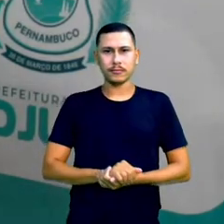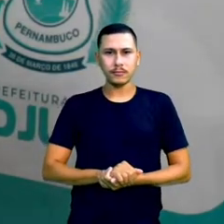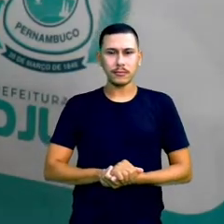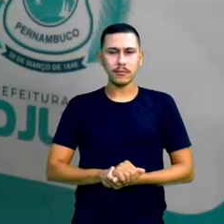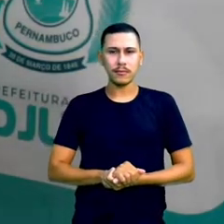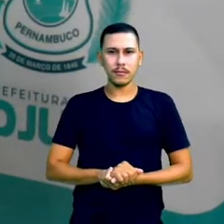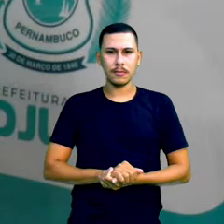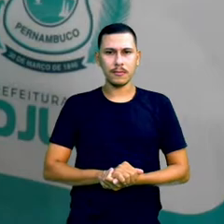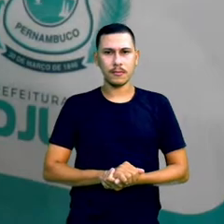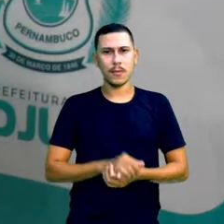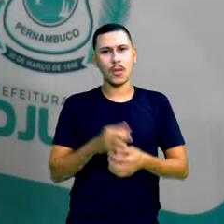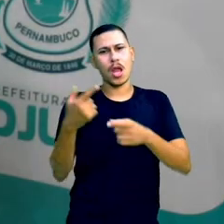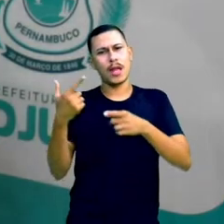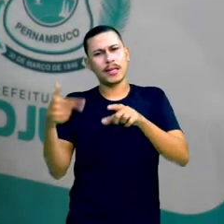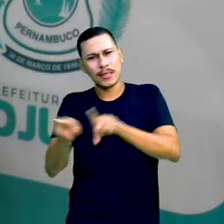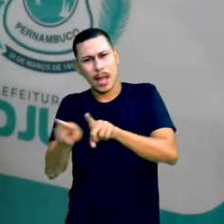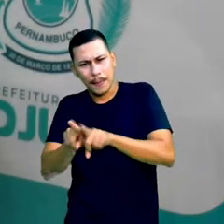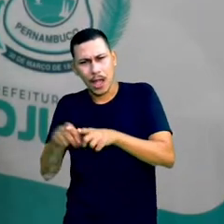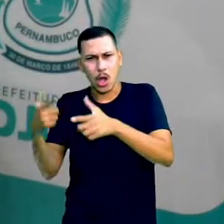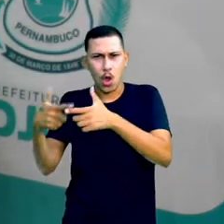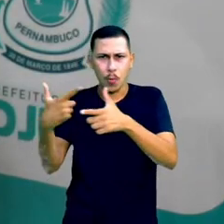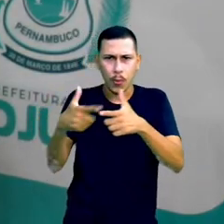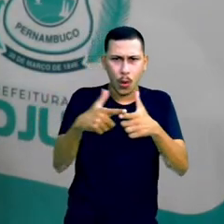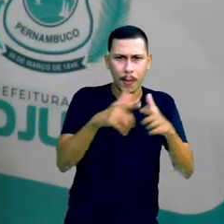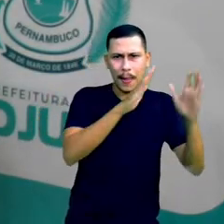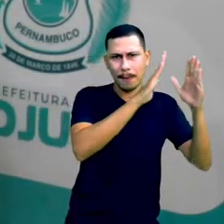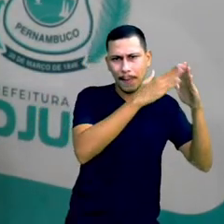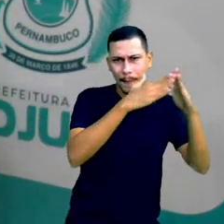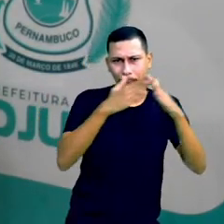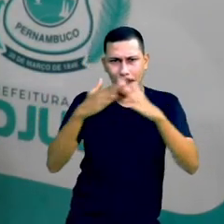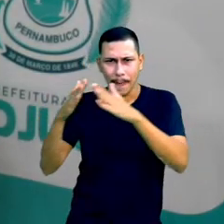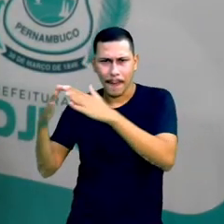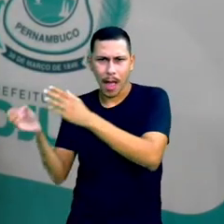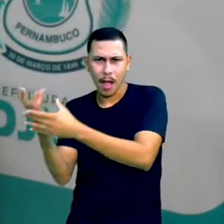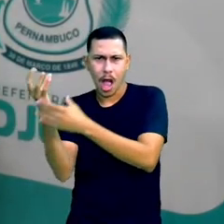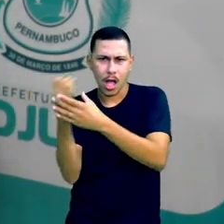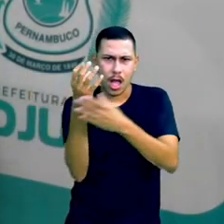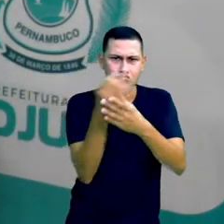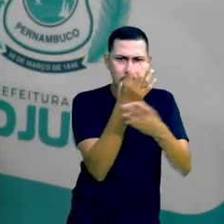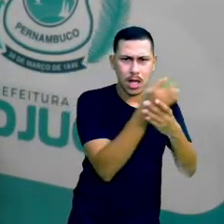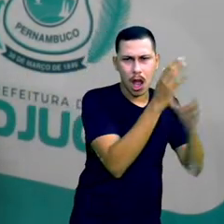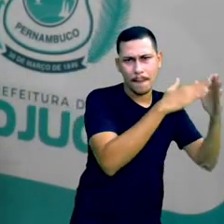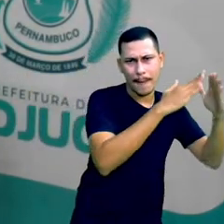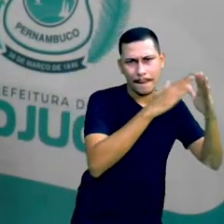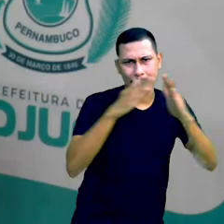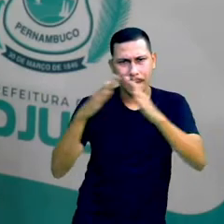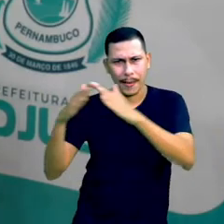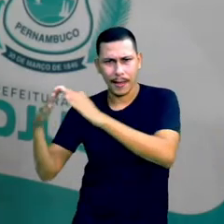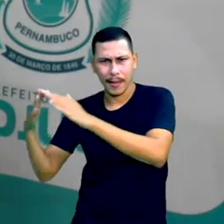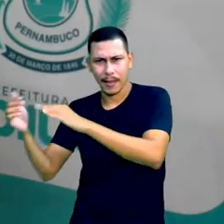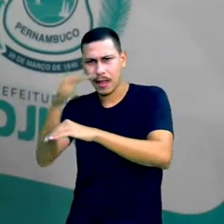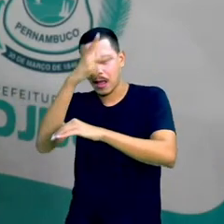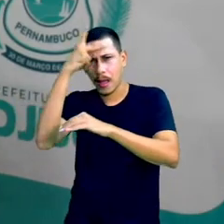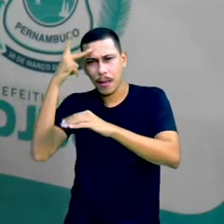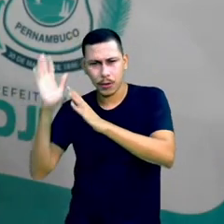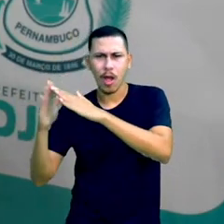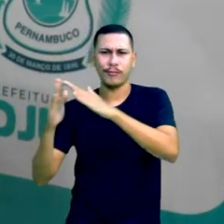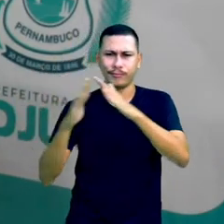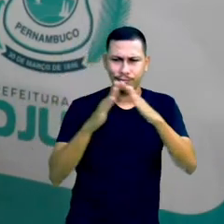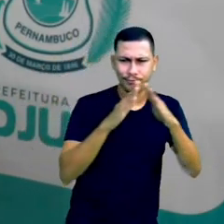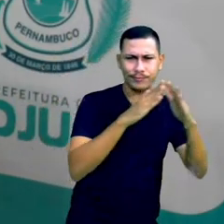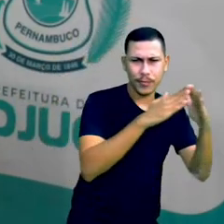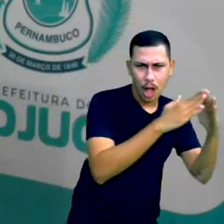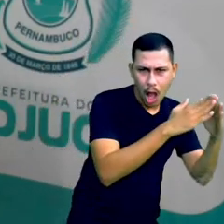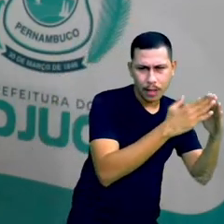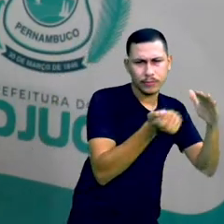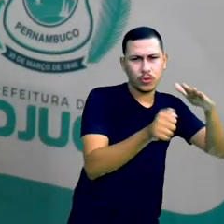A questão da urbanização, que é uma situação recente que está acontecendo na região Centro-Oeste, né? Na região